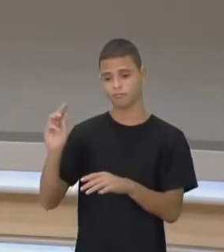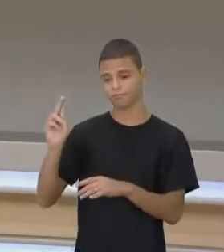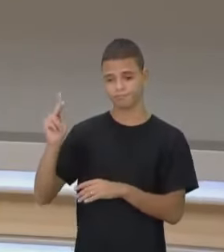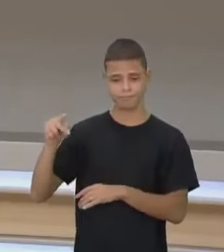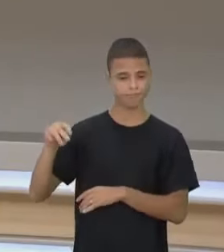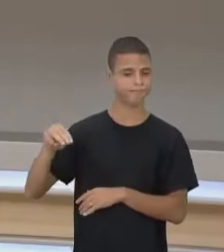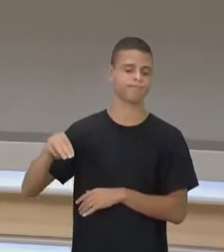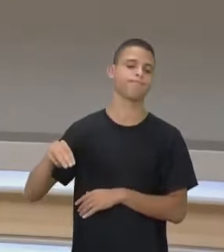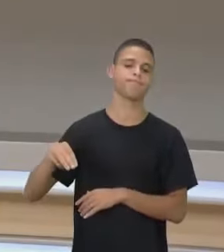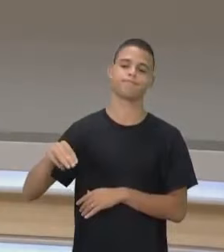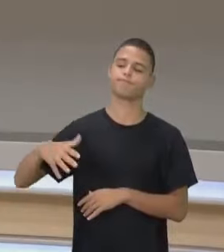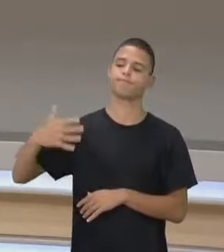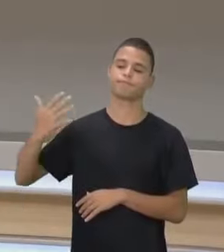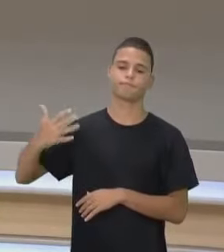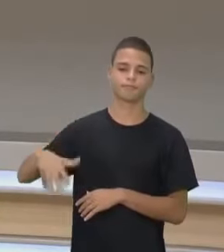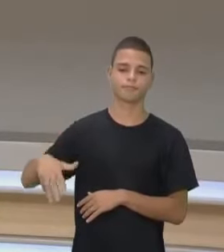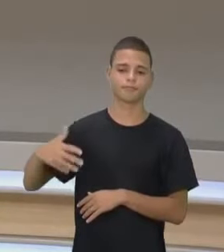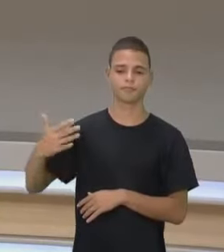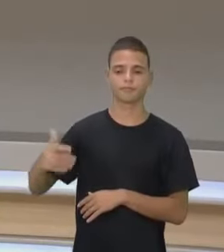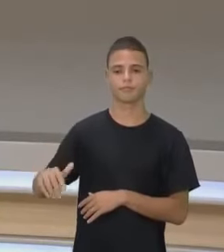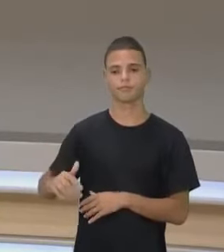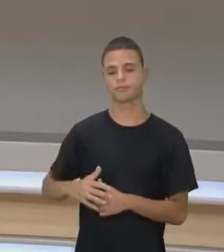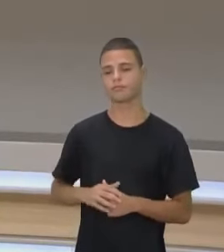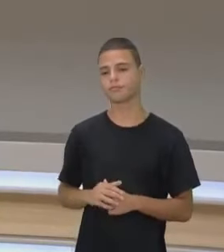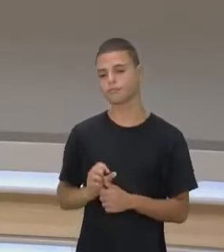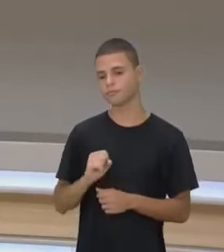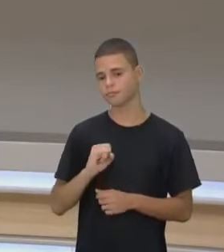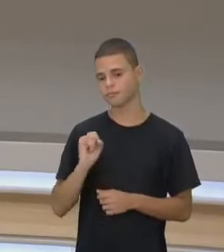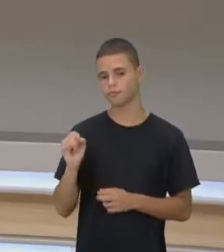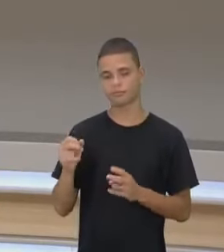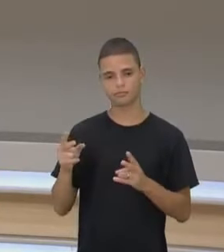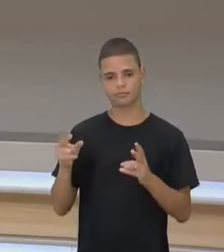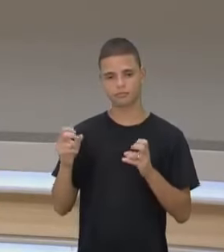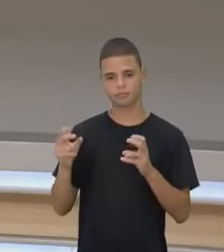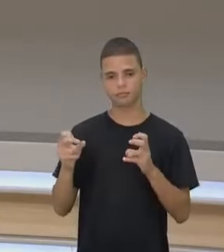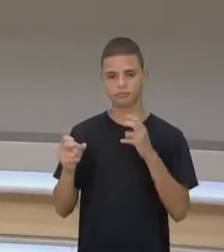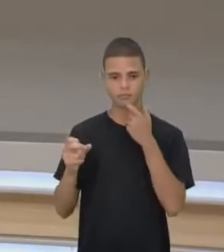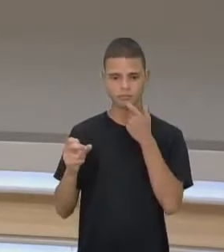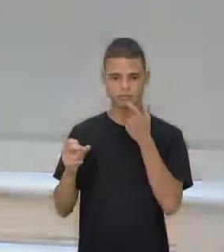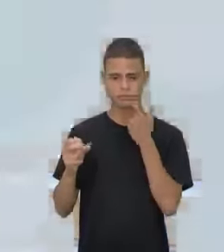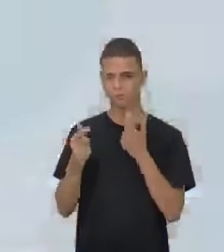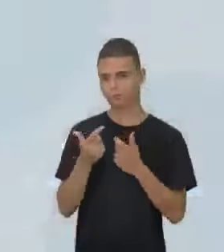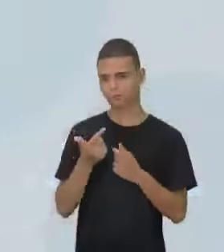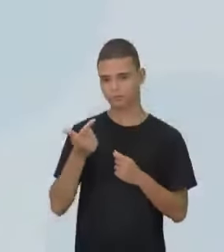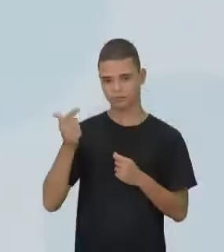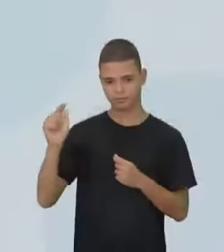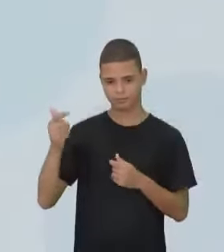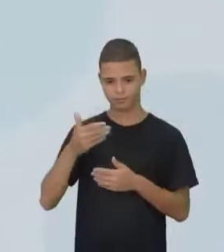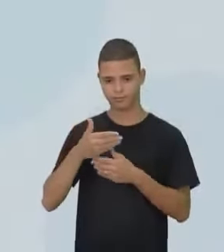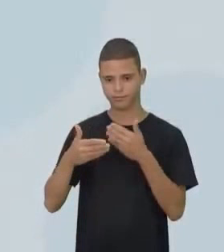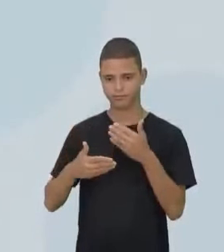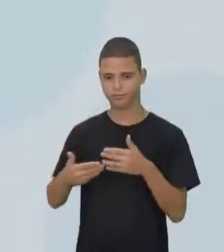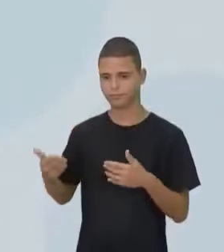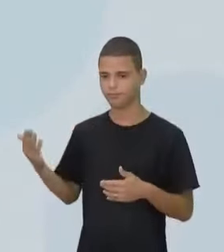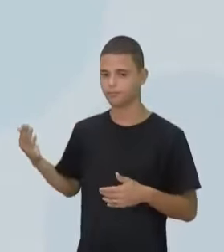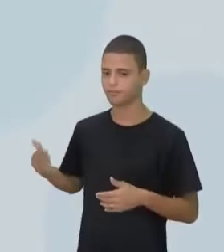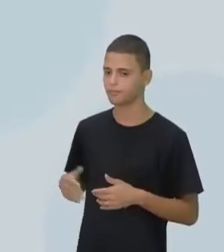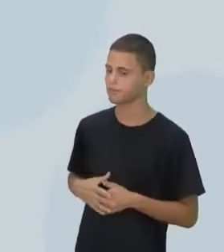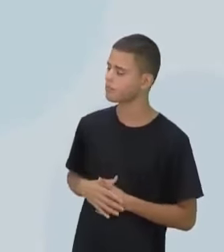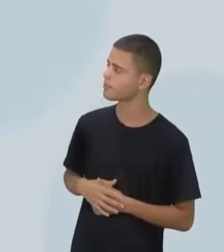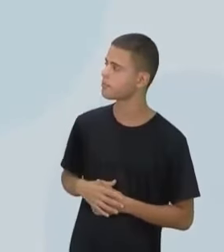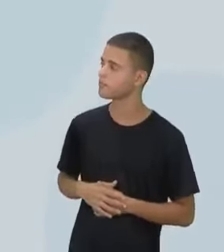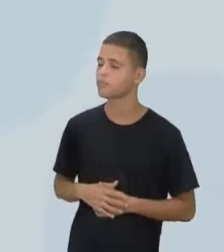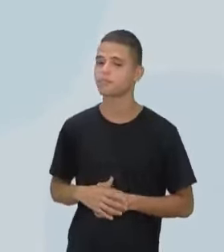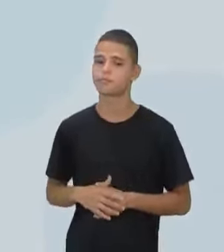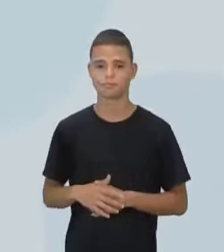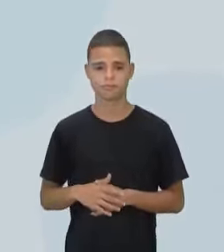Né? Aí, se a gente vê no próximo slide, a gente já começa a falar não de grandes sistemas, mas da classificação, né,